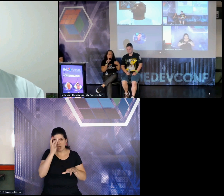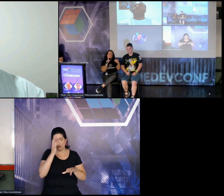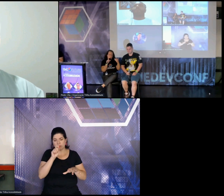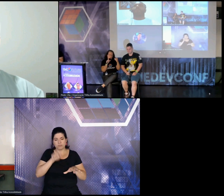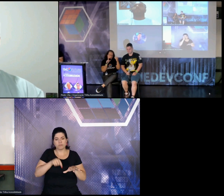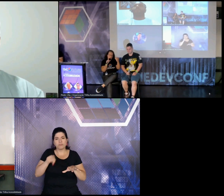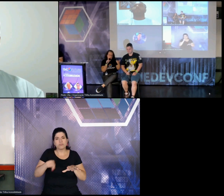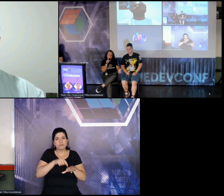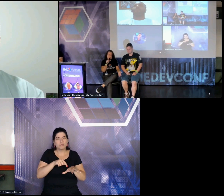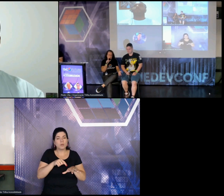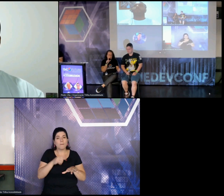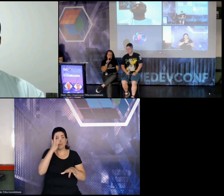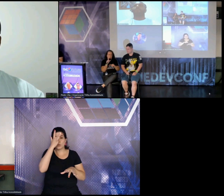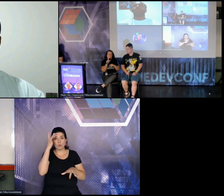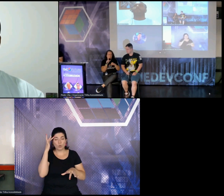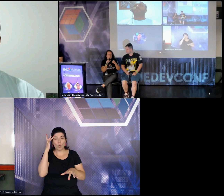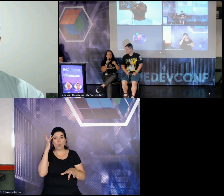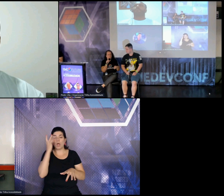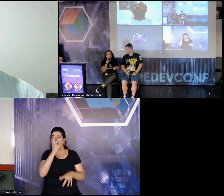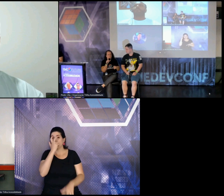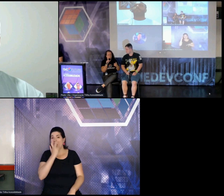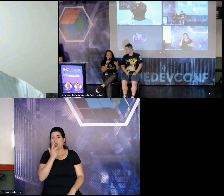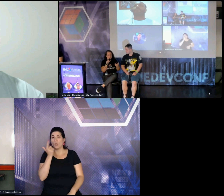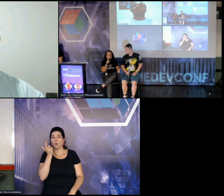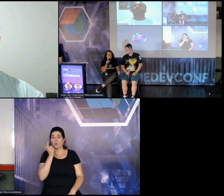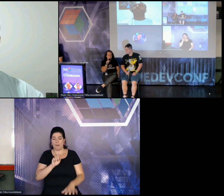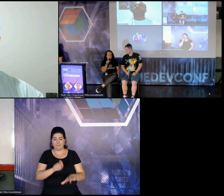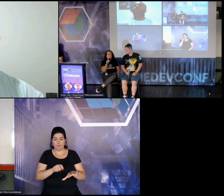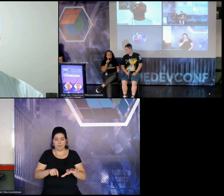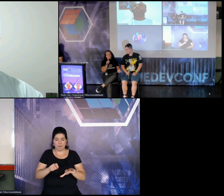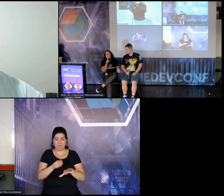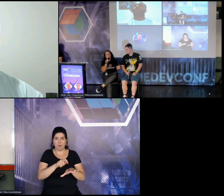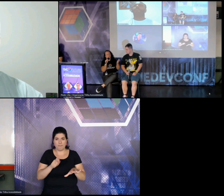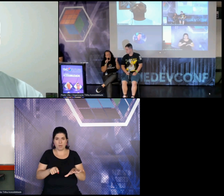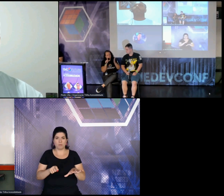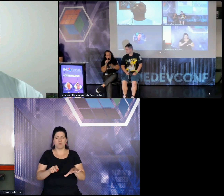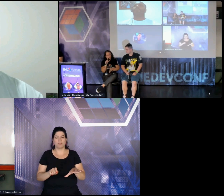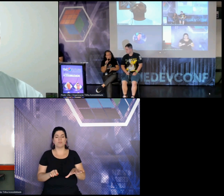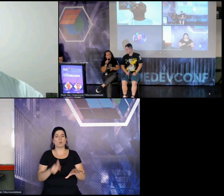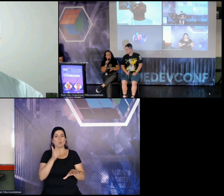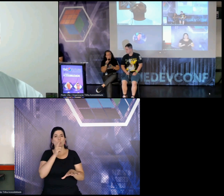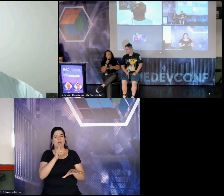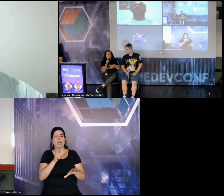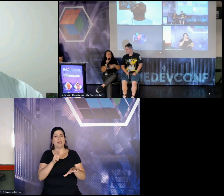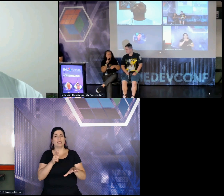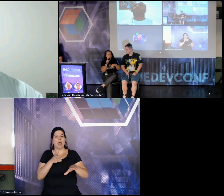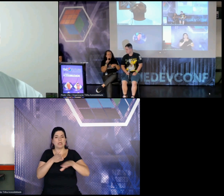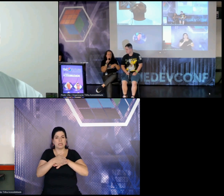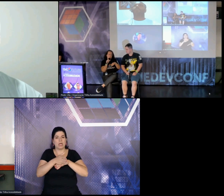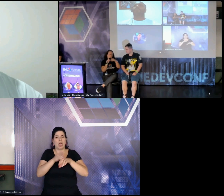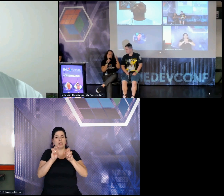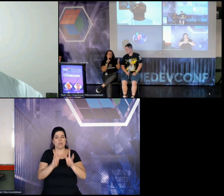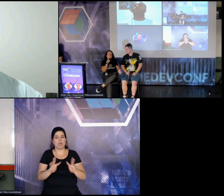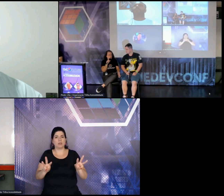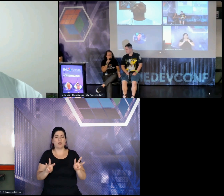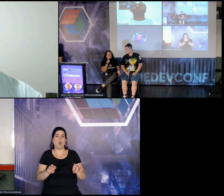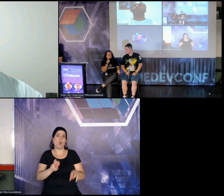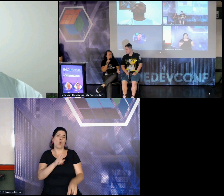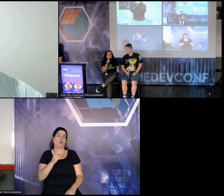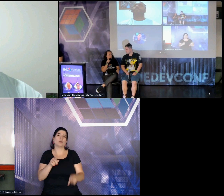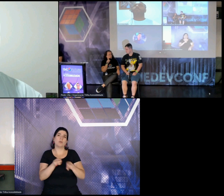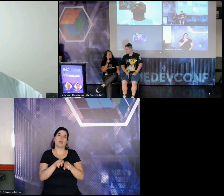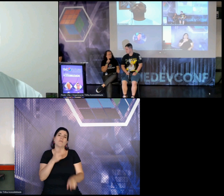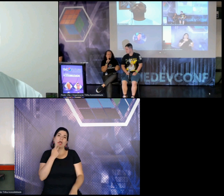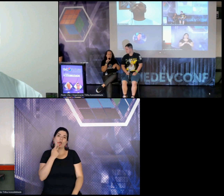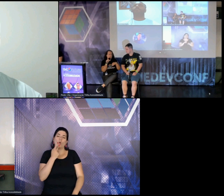pessoa com deficiência visual, que faz a navegação só por teclado, mas também vai resolver para você quando o dia que o cachorro mordeu o seu